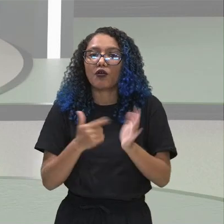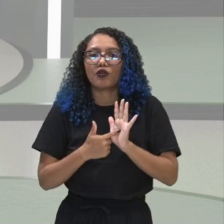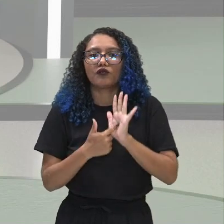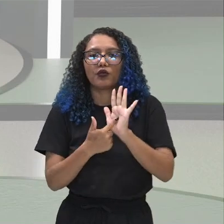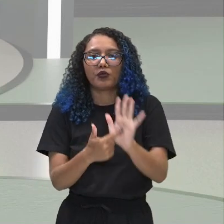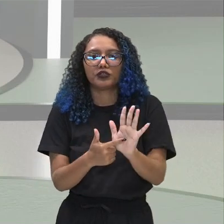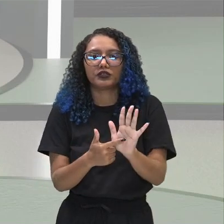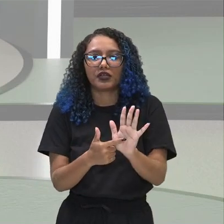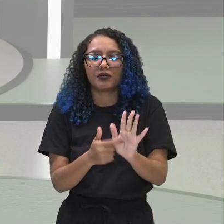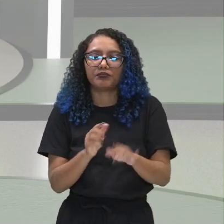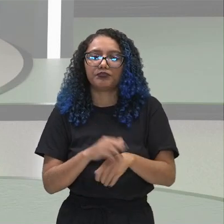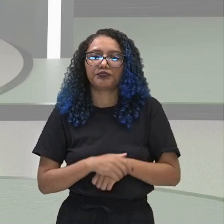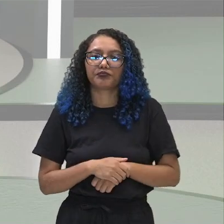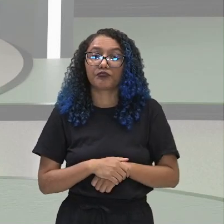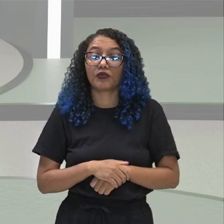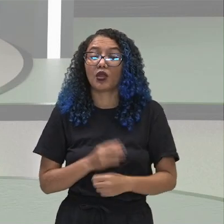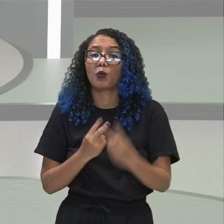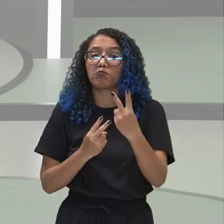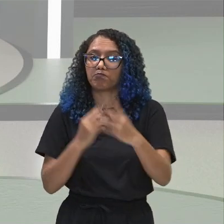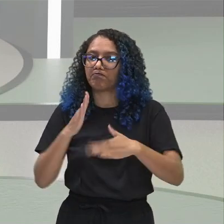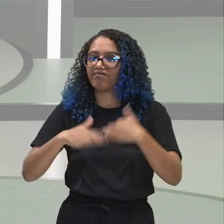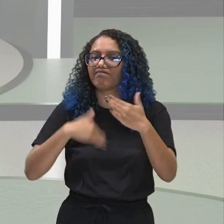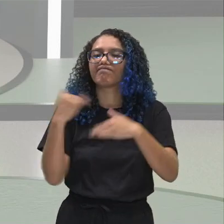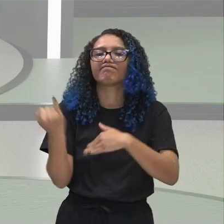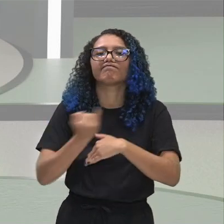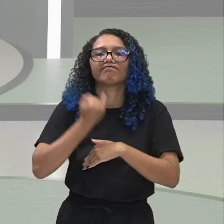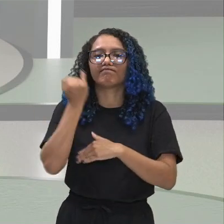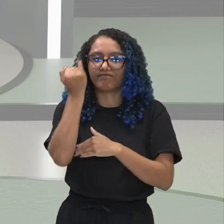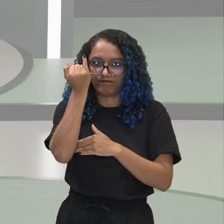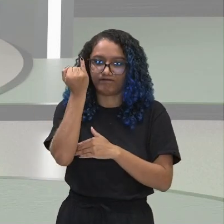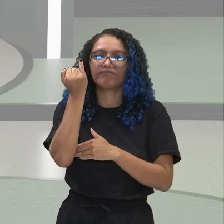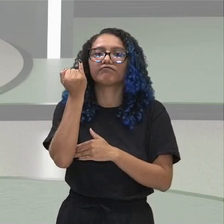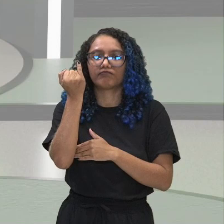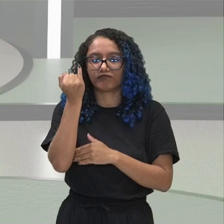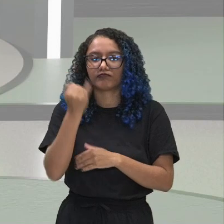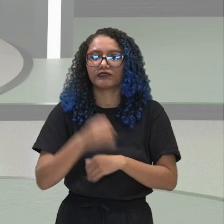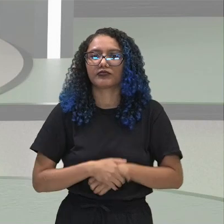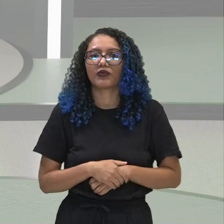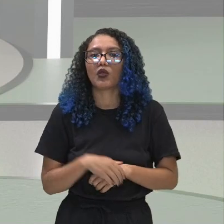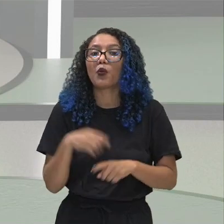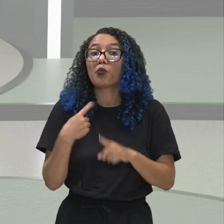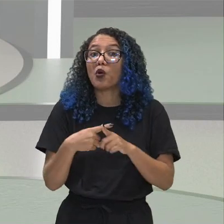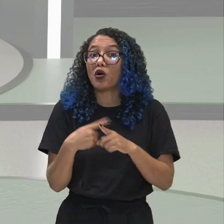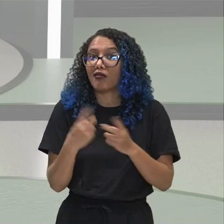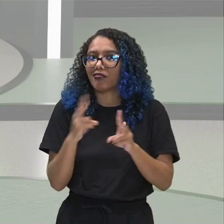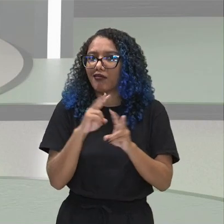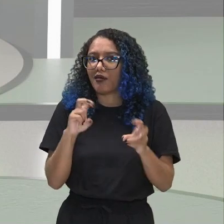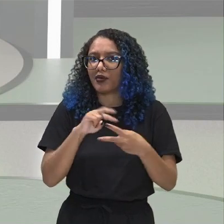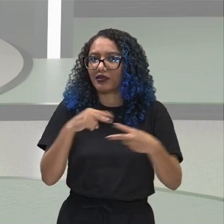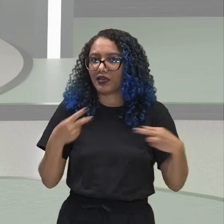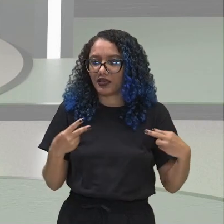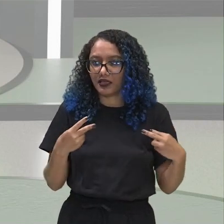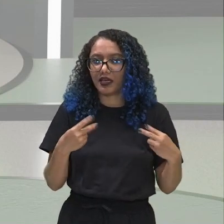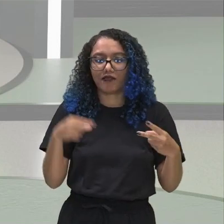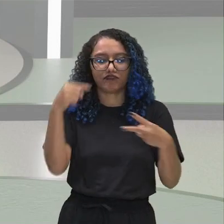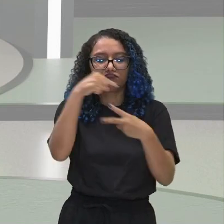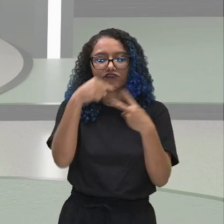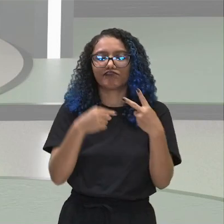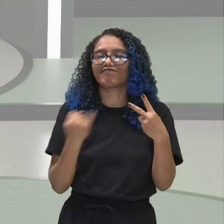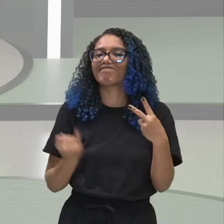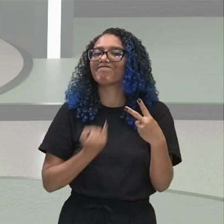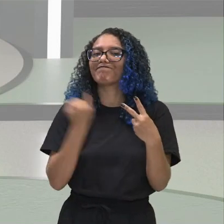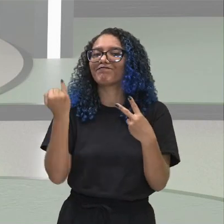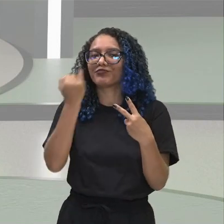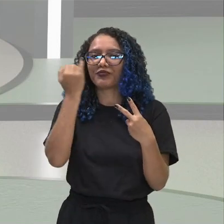vocês dois processos importantíssimos, porque quando o assunto é DNA, eles são importantes